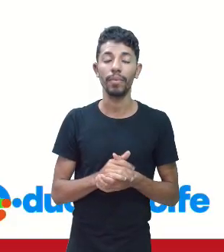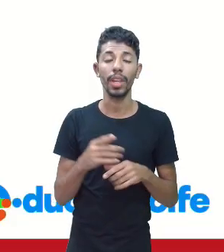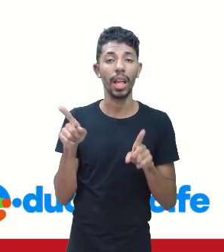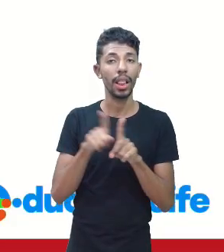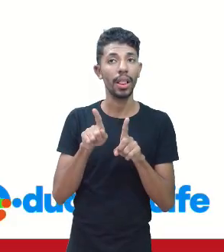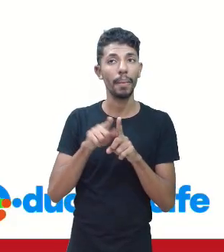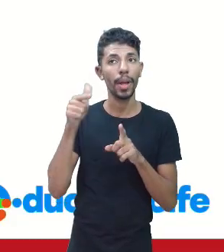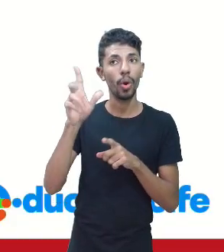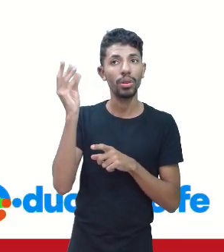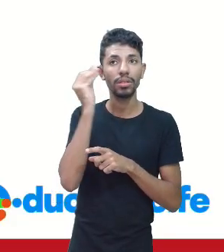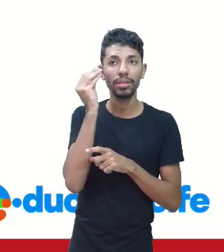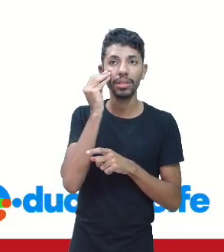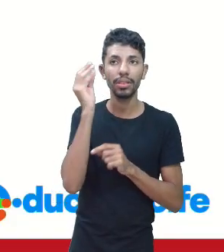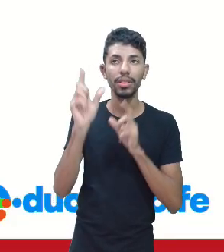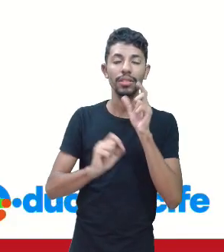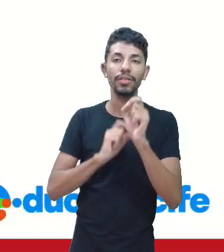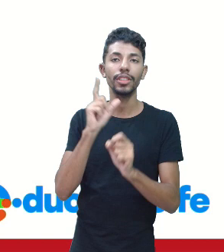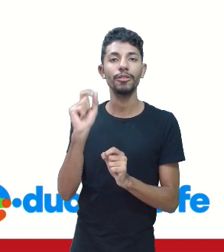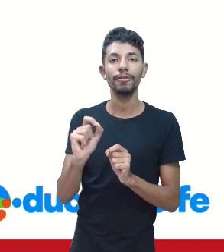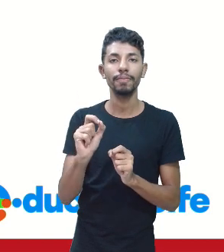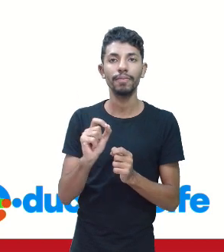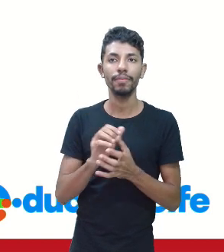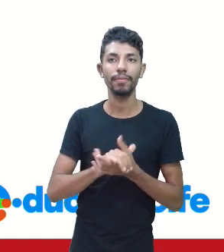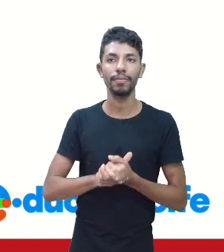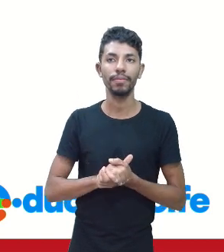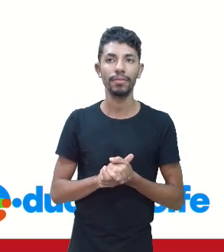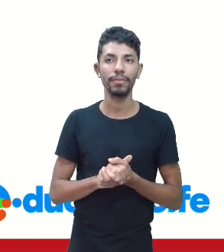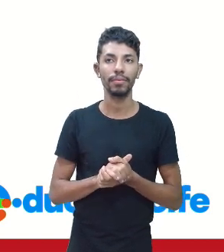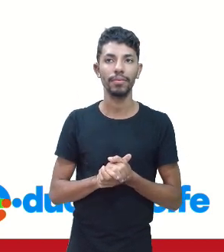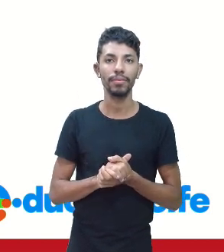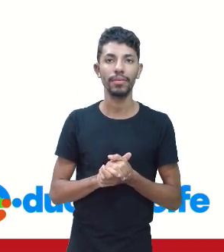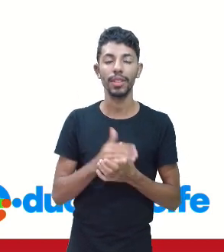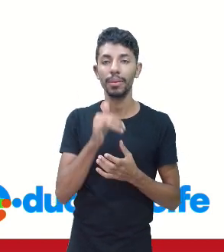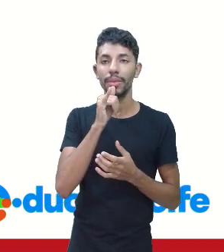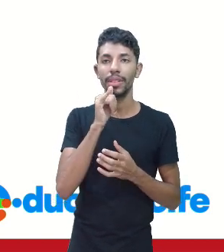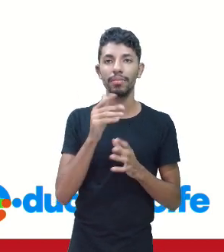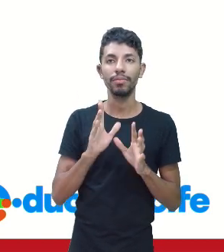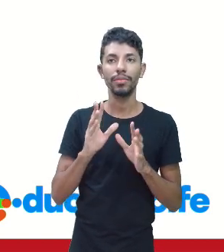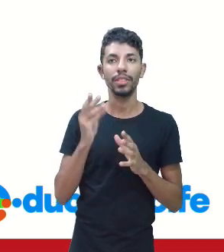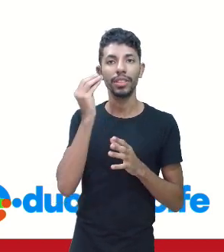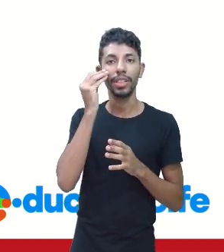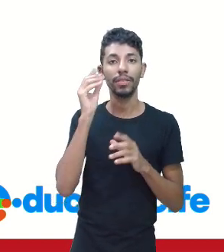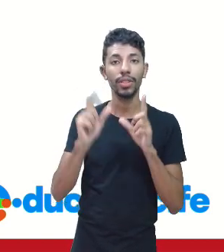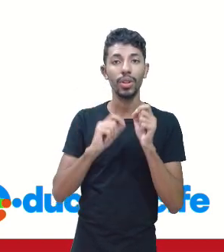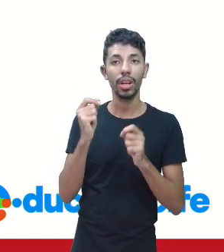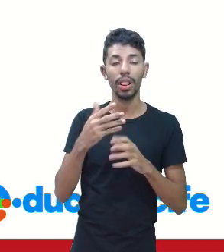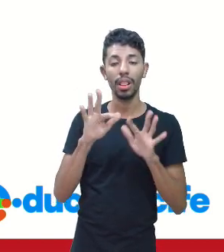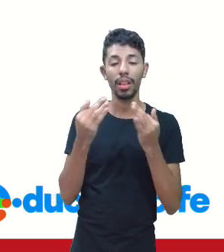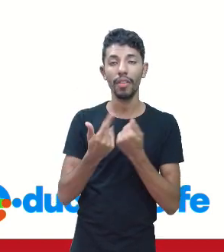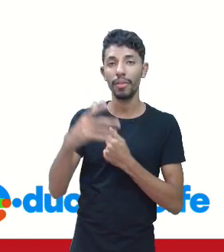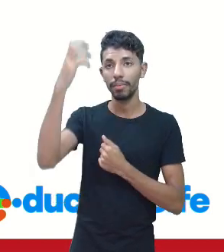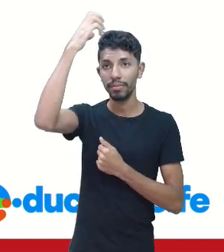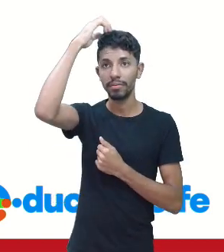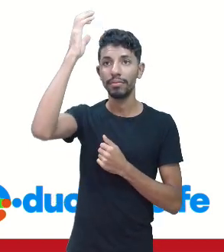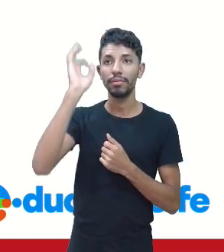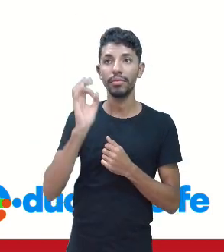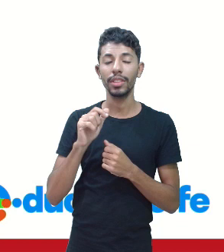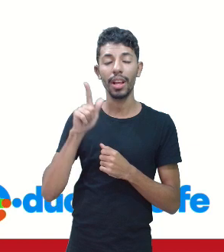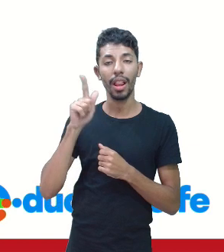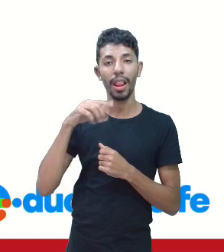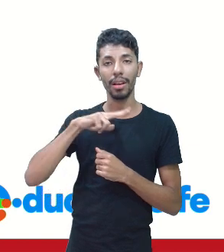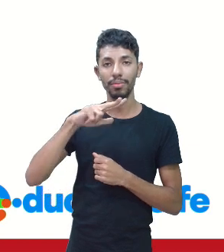tentativa, e aí você ficou no campo da tentativa das cortes que se estabeleceram enquanto parlamento, né, em